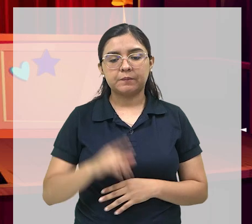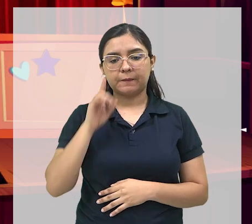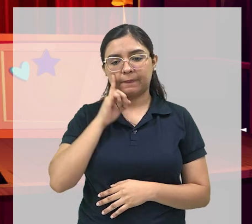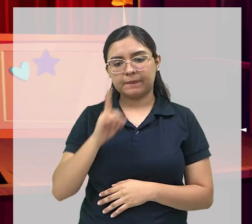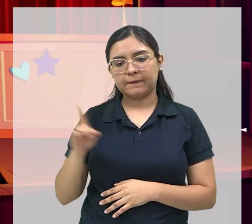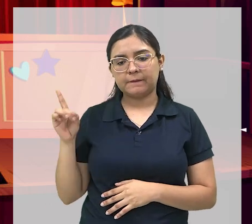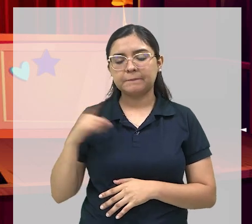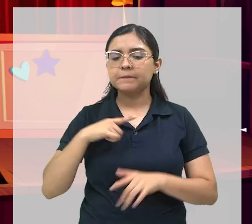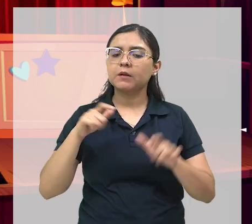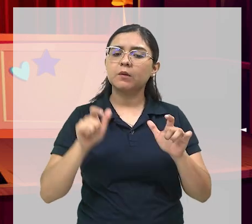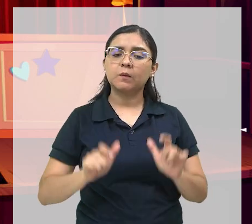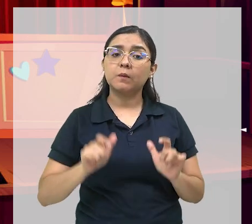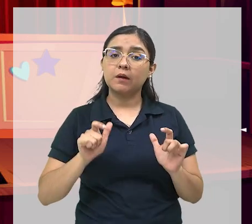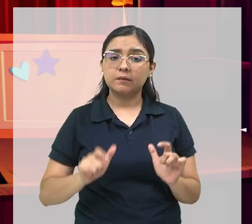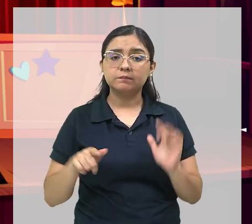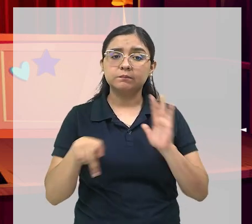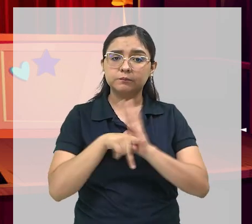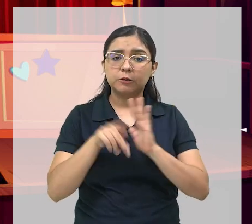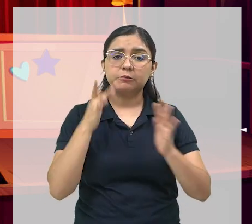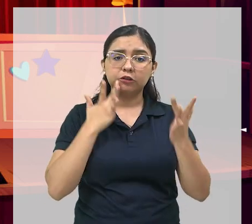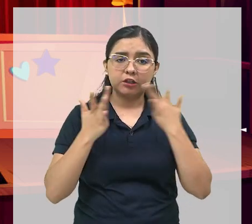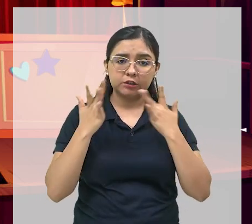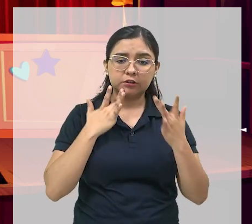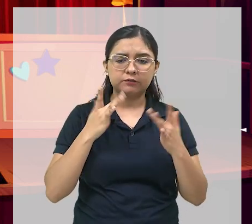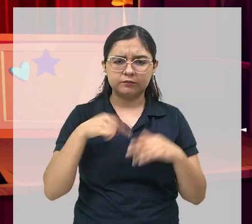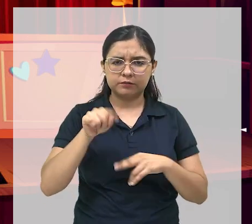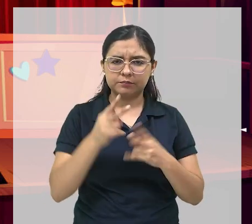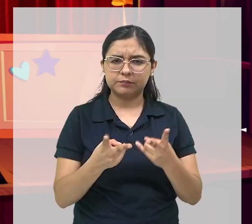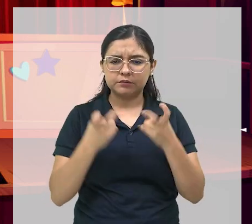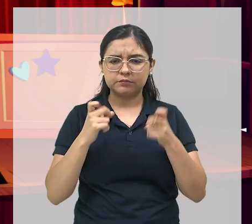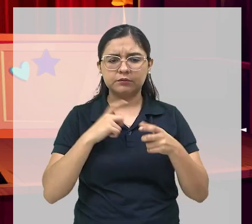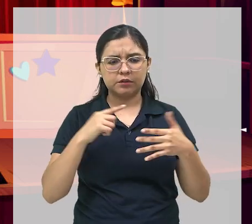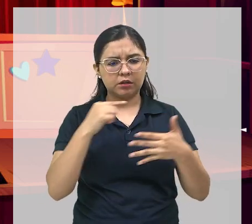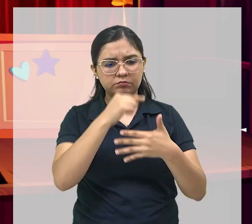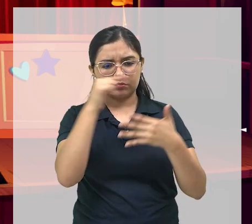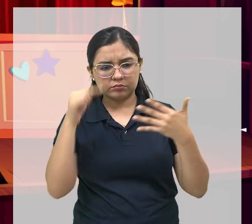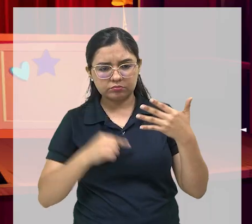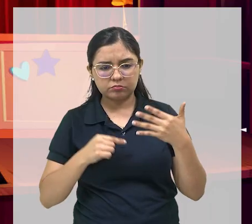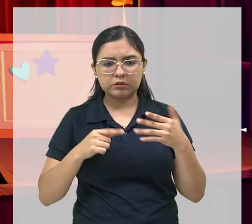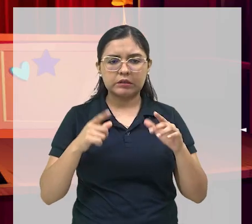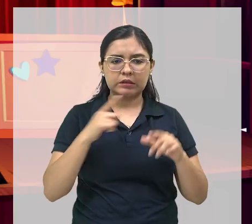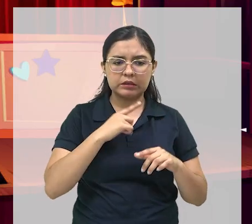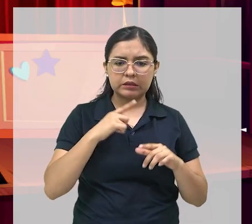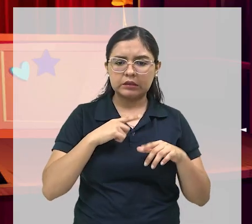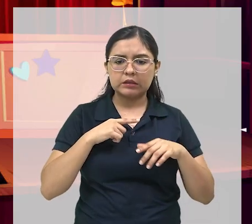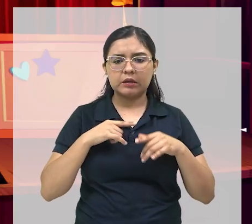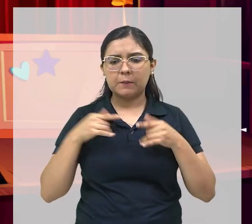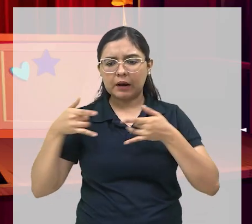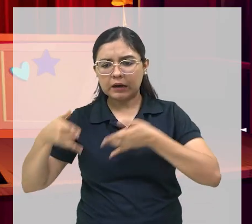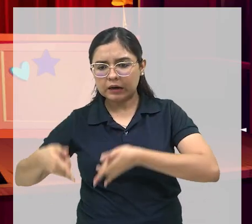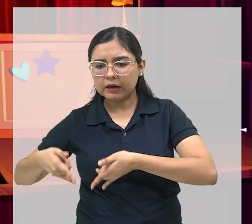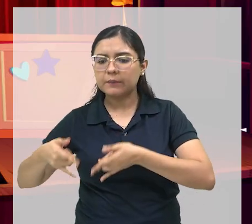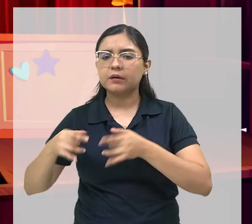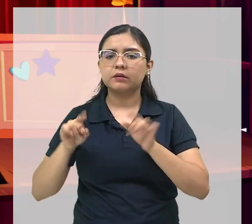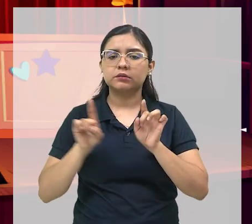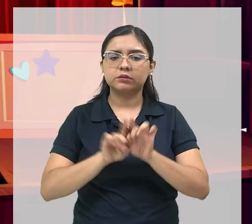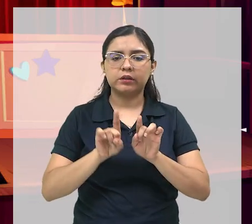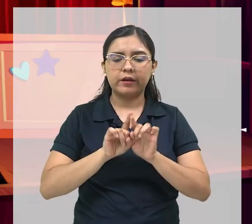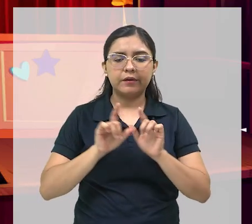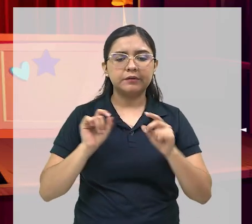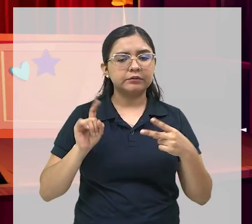Olha só, estamos num ambiente aqui, vocês percebem que tem alguns elementos. Tem uma cama